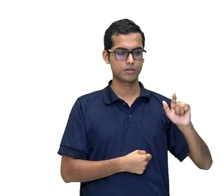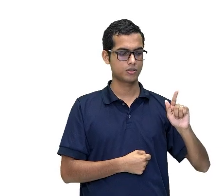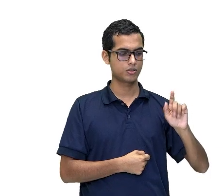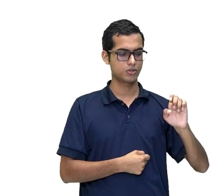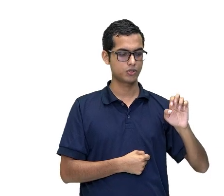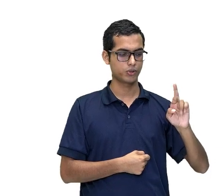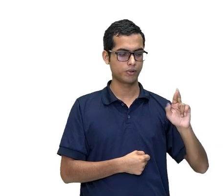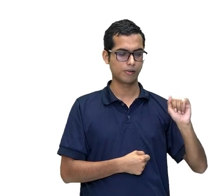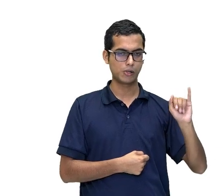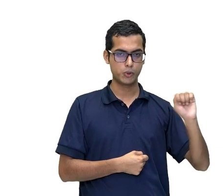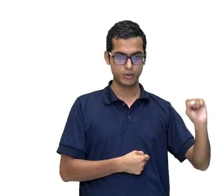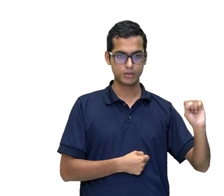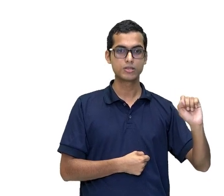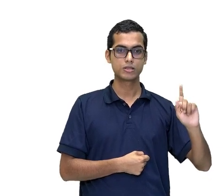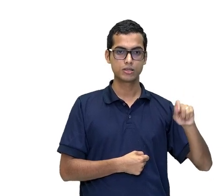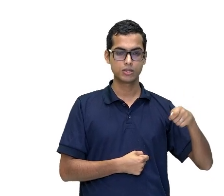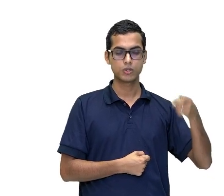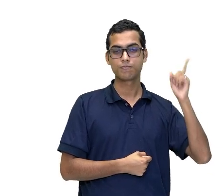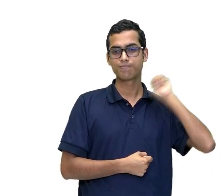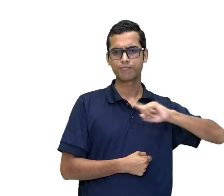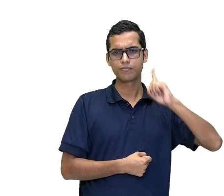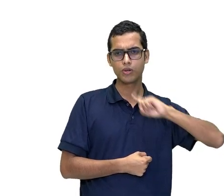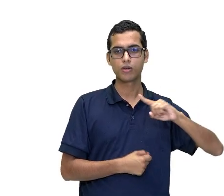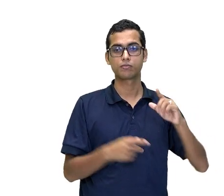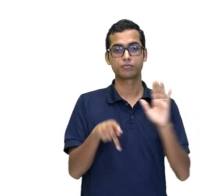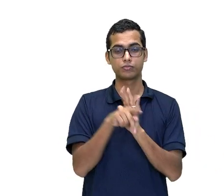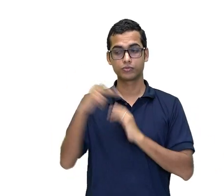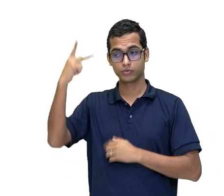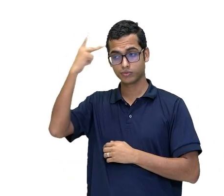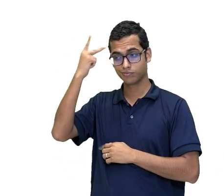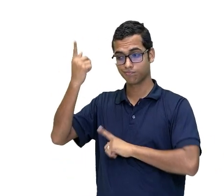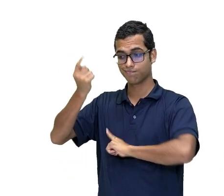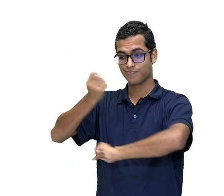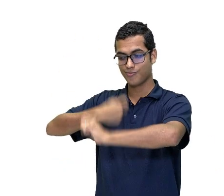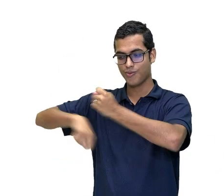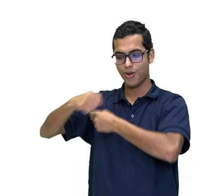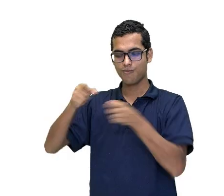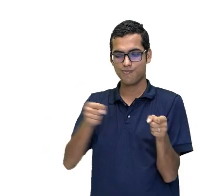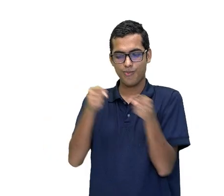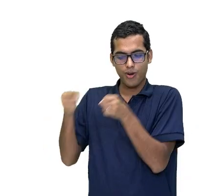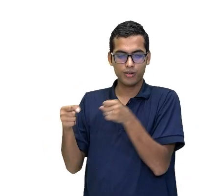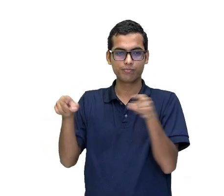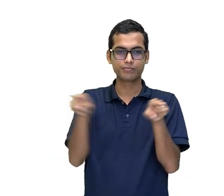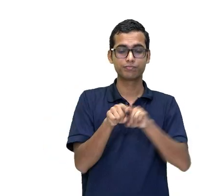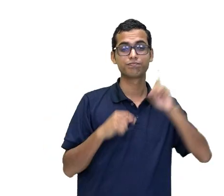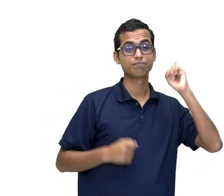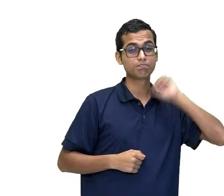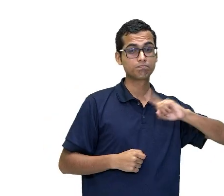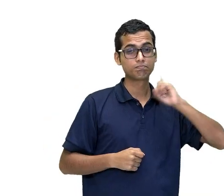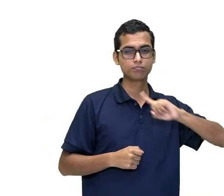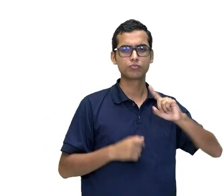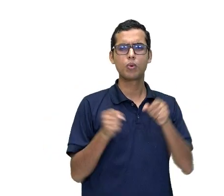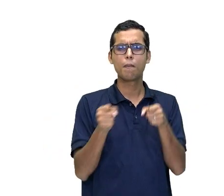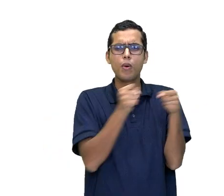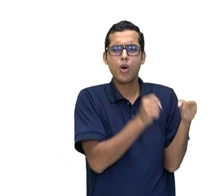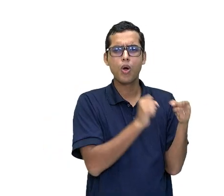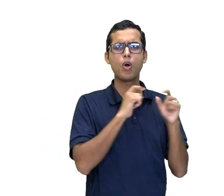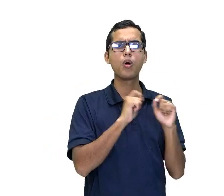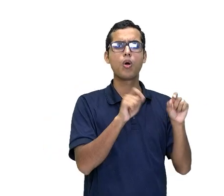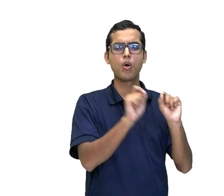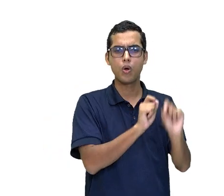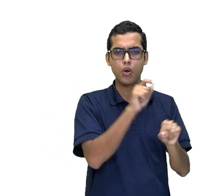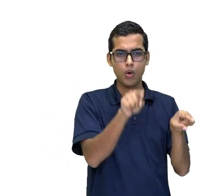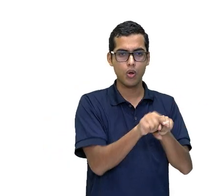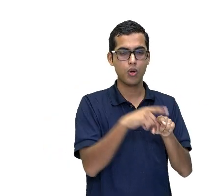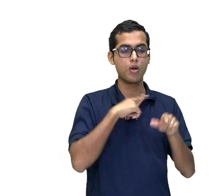São Paulo, que detinha ali o poder econômico, tá, gente? E Minas Gerais, que detinha ali o maior